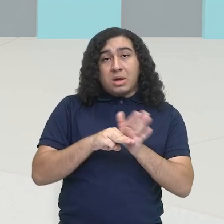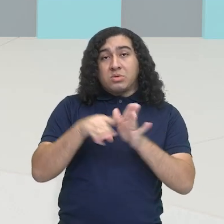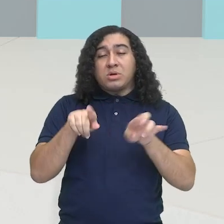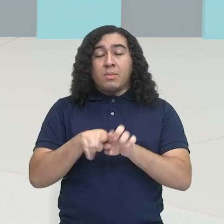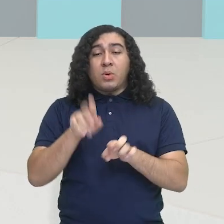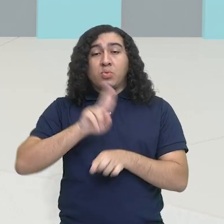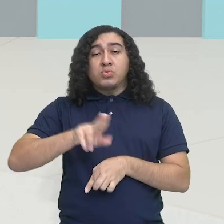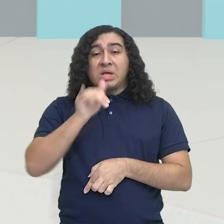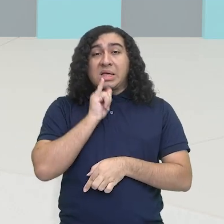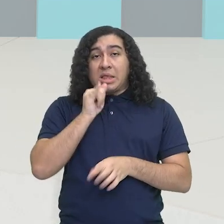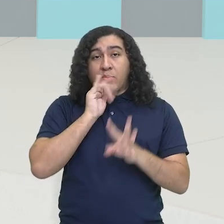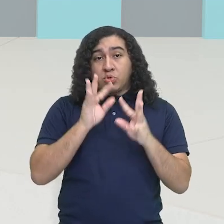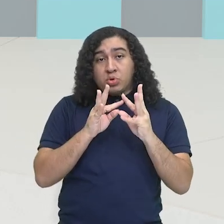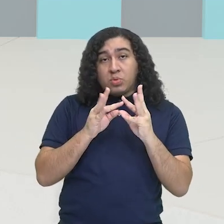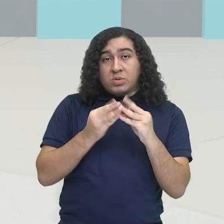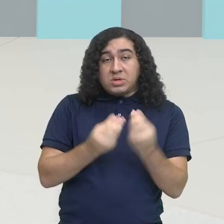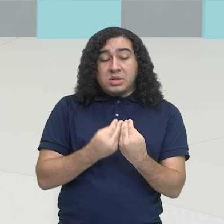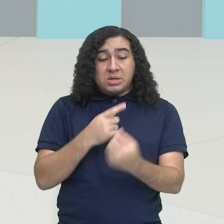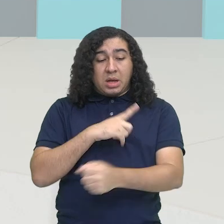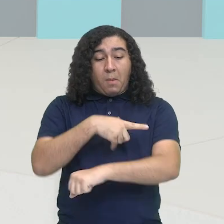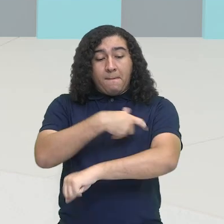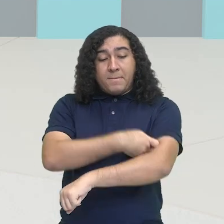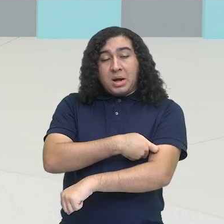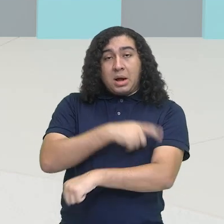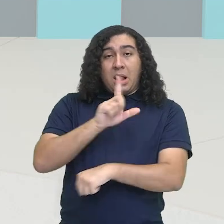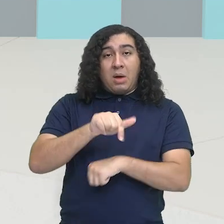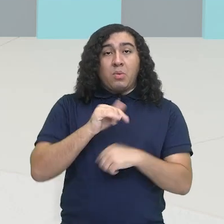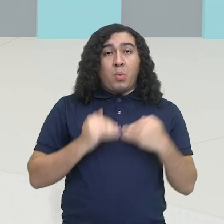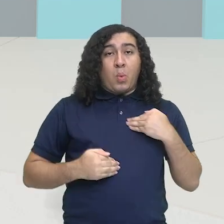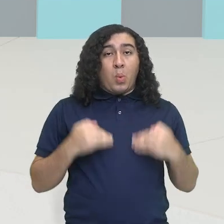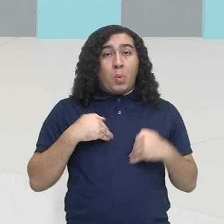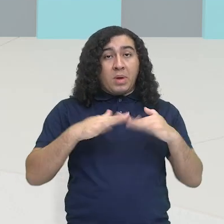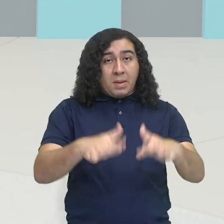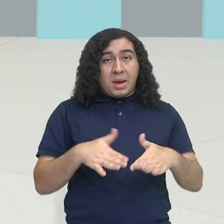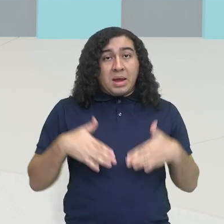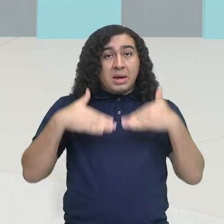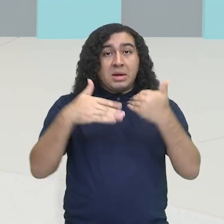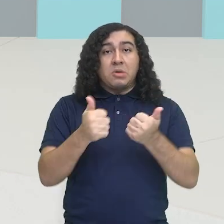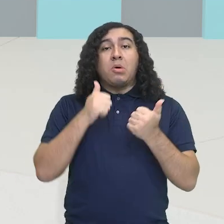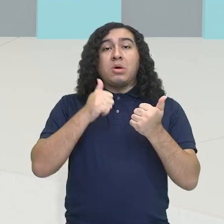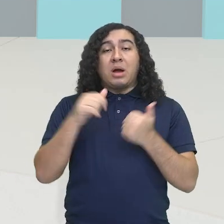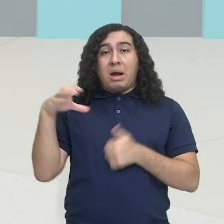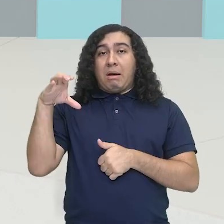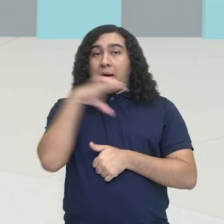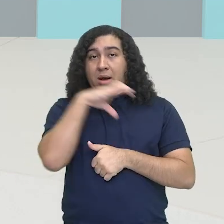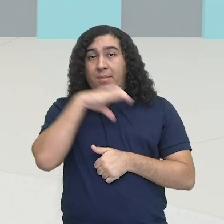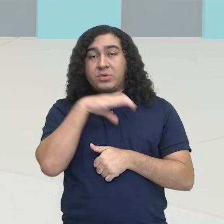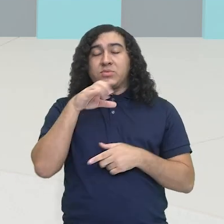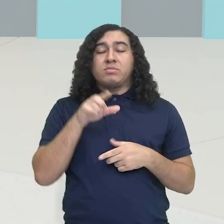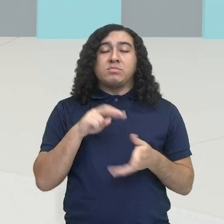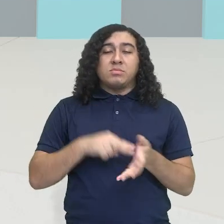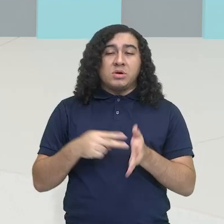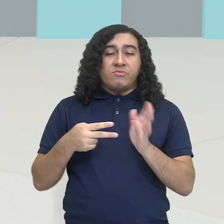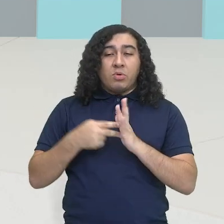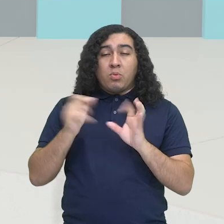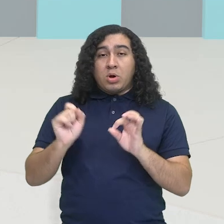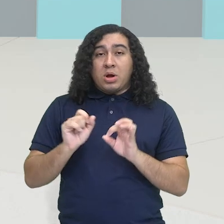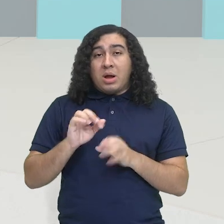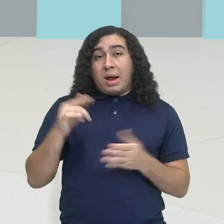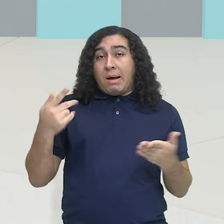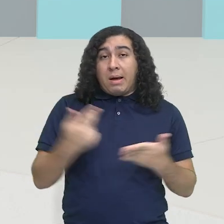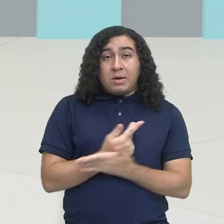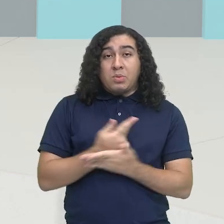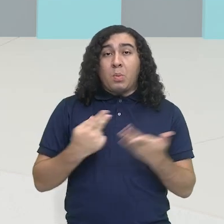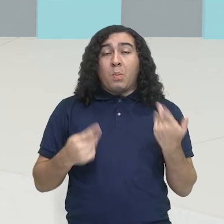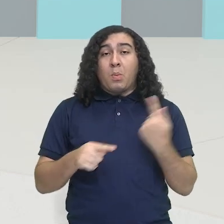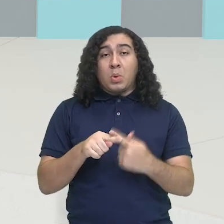por exemplo, de substâncias que vão potencializar as habilidades físicas desse atleta, e isso não é justo. Por quê? Porque na